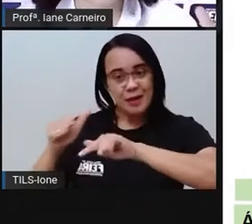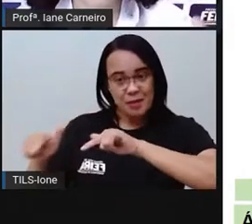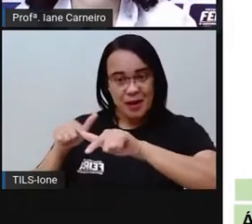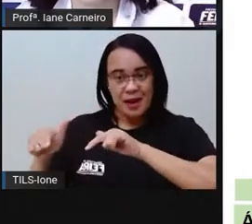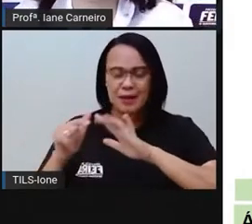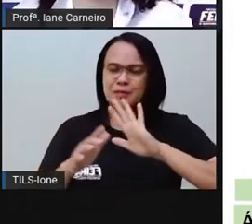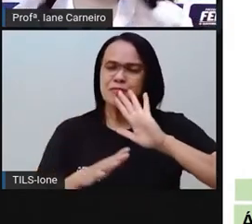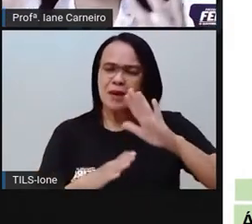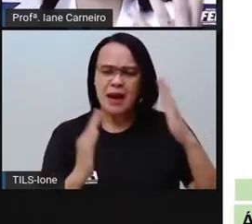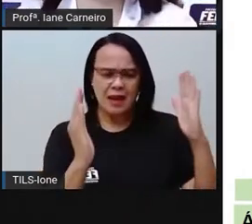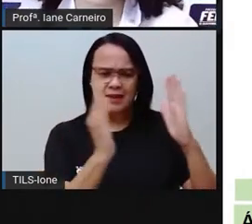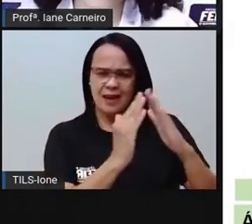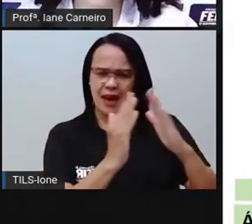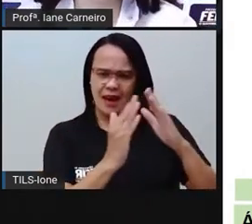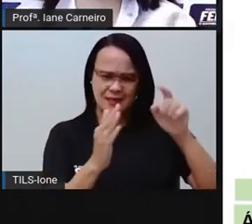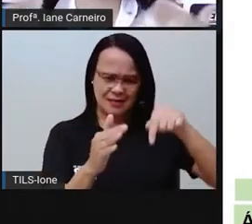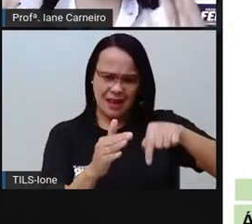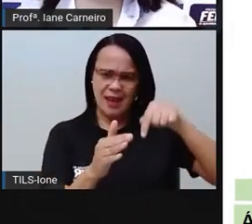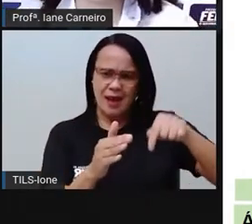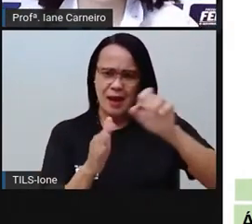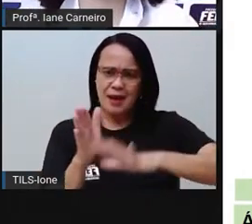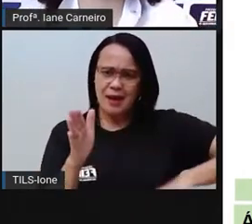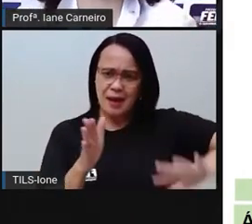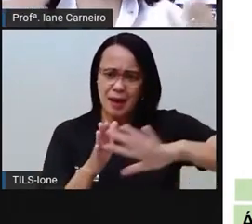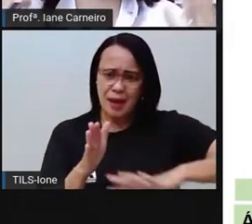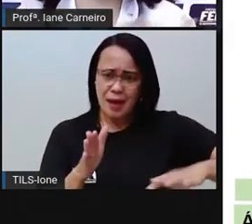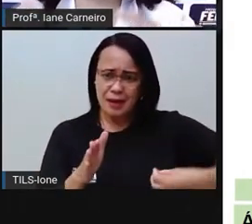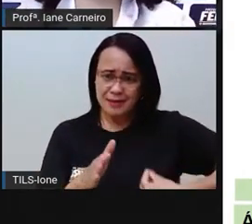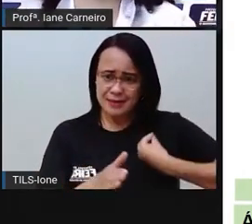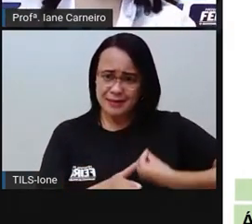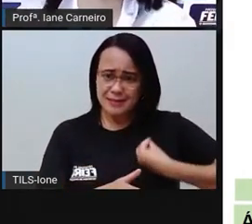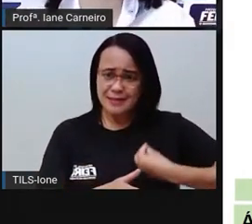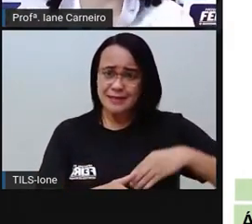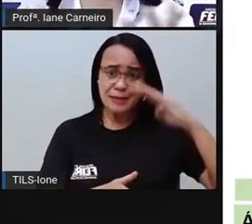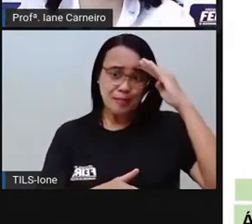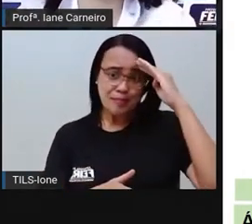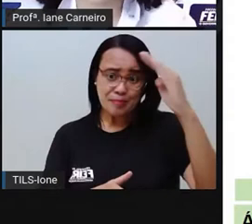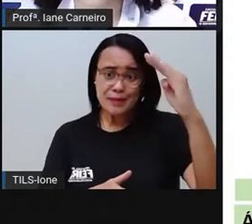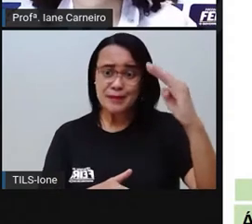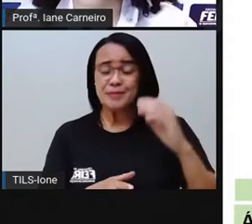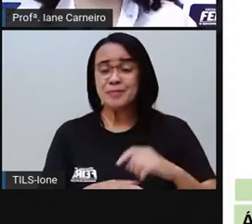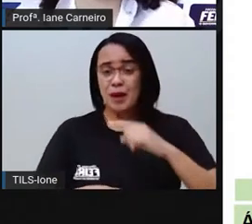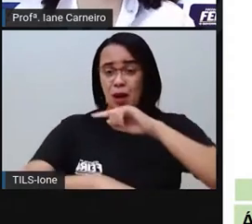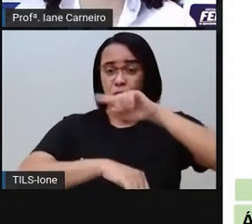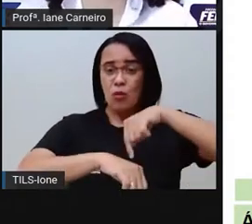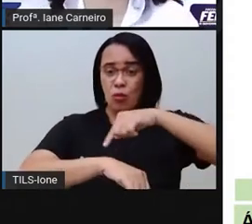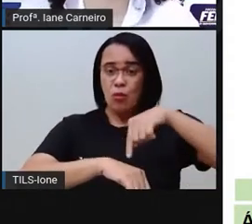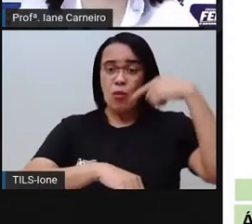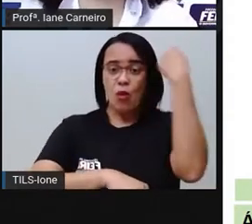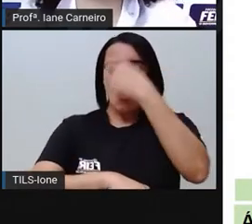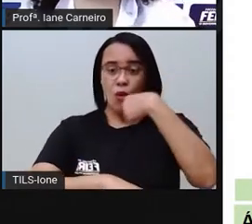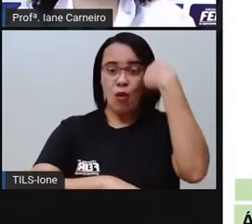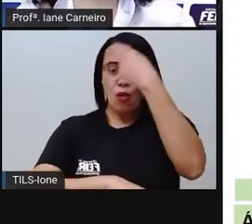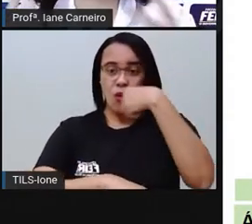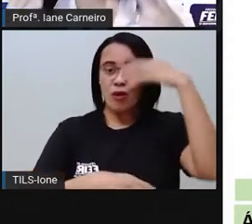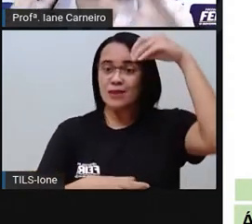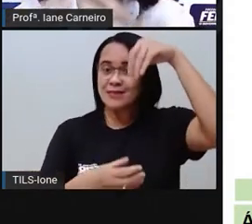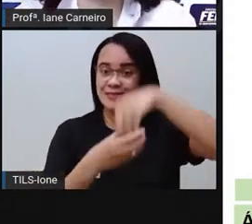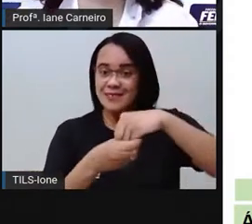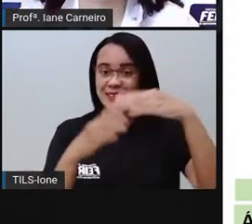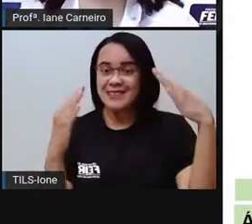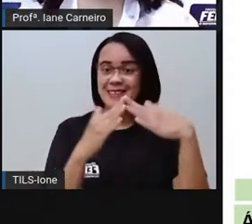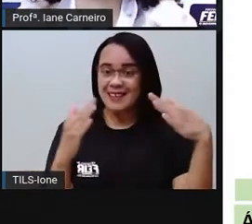nossa casa é o ambiente, né, em que a gente vive, a gente passa muitas horas do nosso dia na nossa casa, né? E a gente